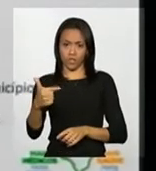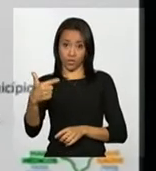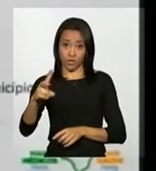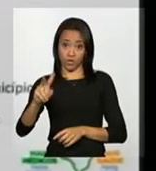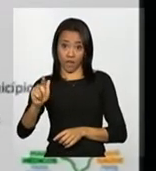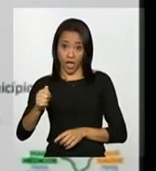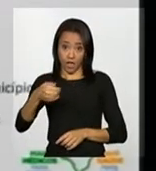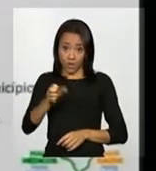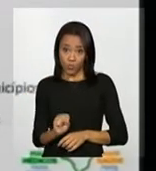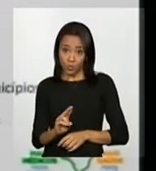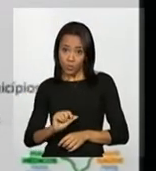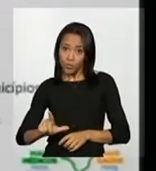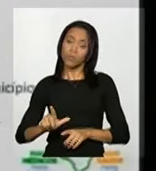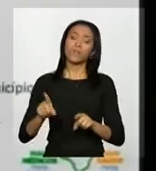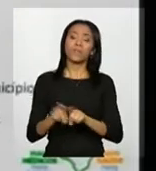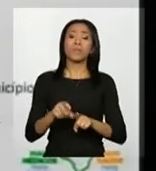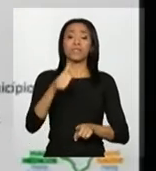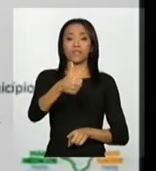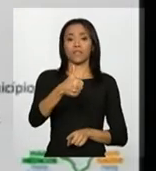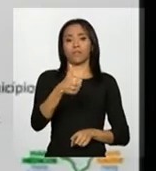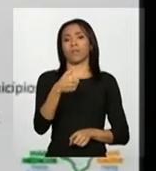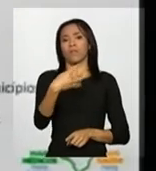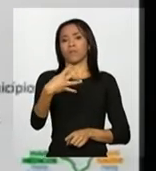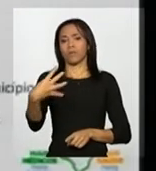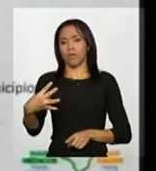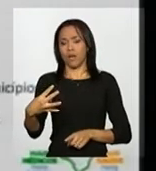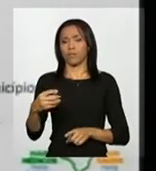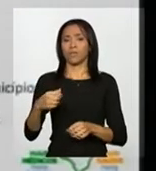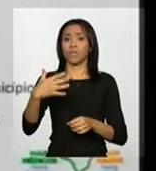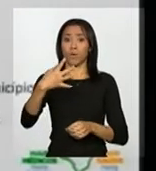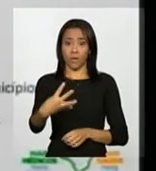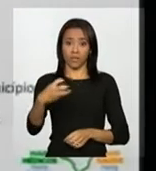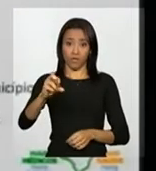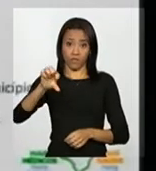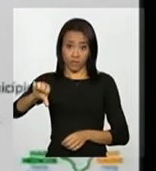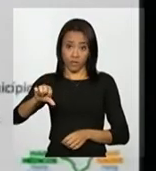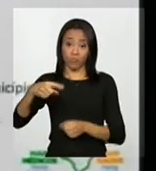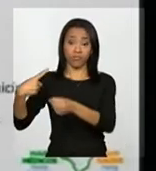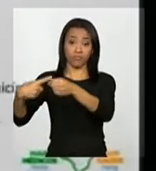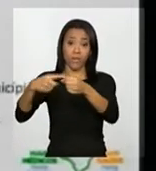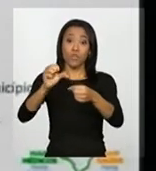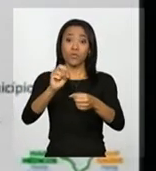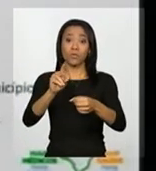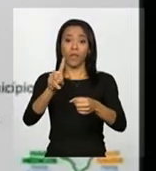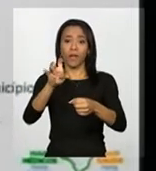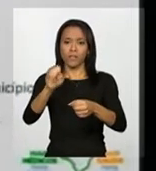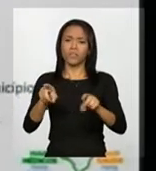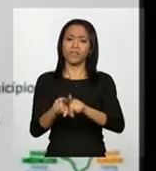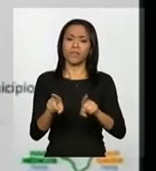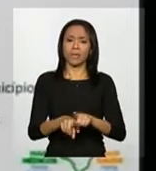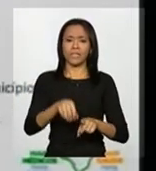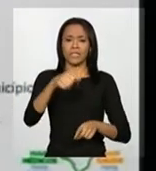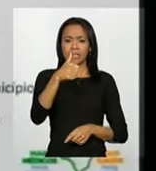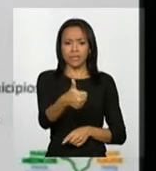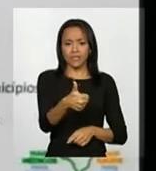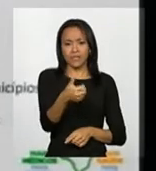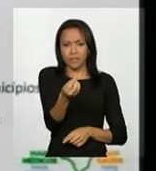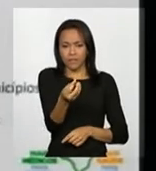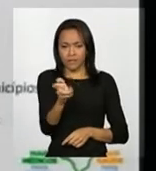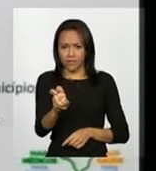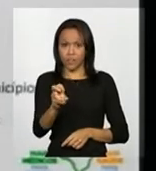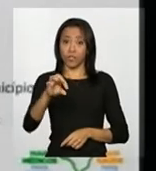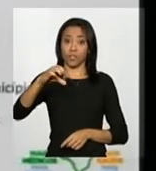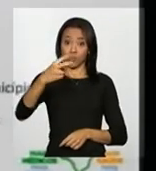região sul 144 municípios e 495 vagas na região Sudeste e 165 municípios e